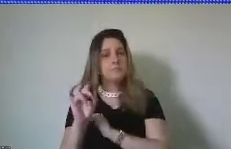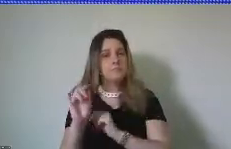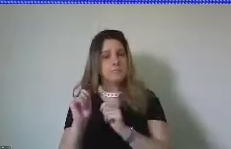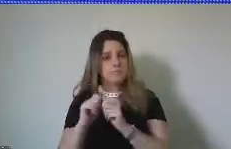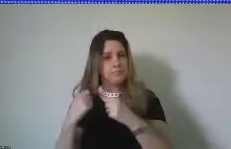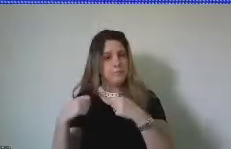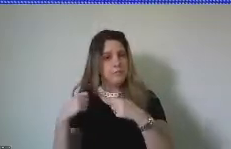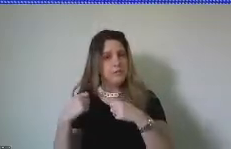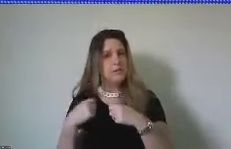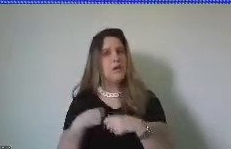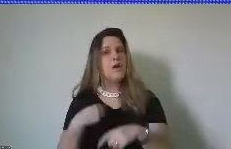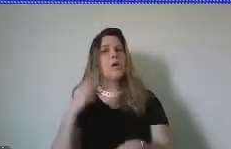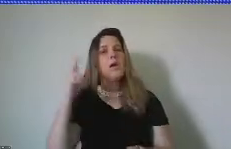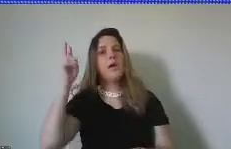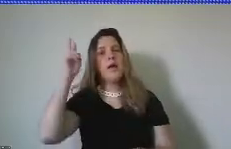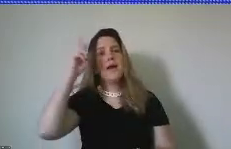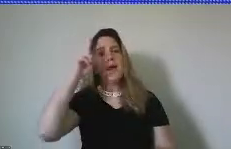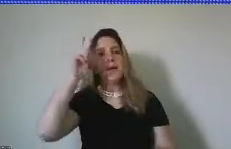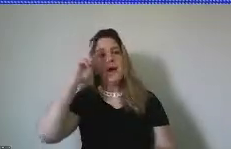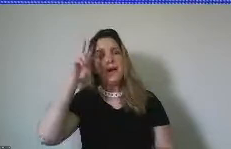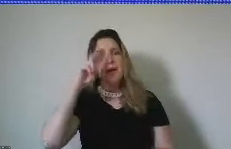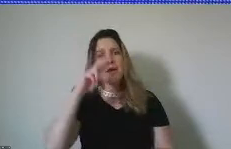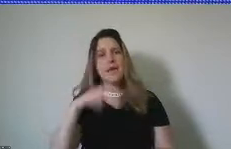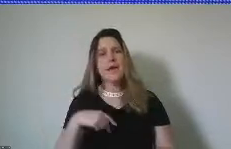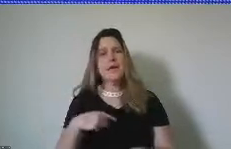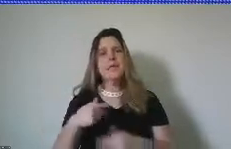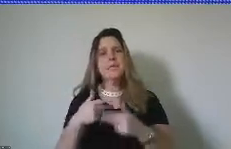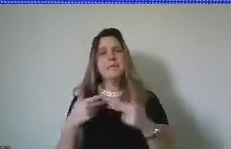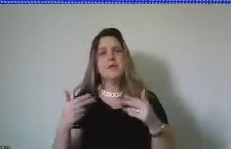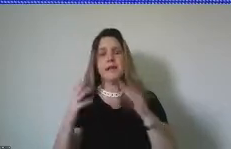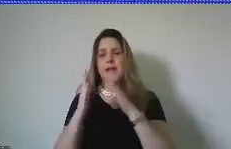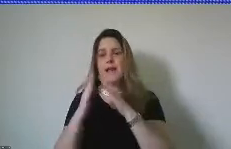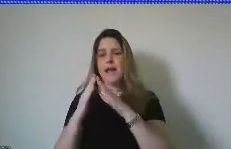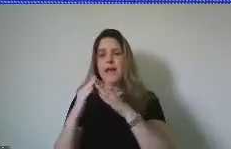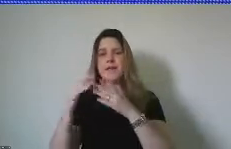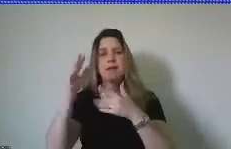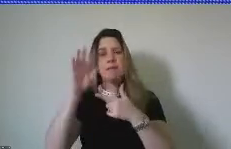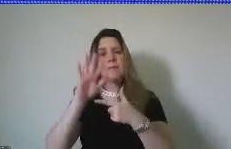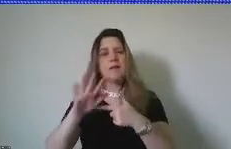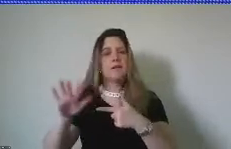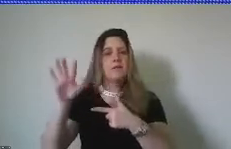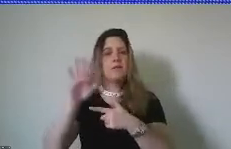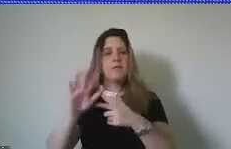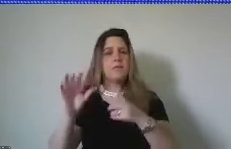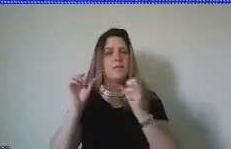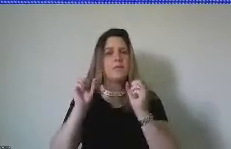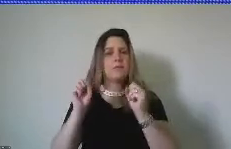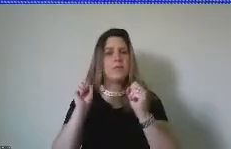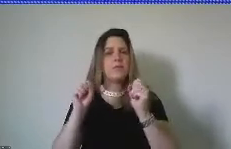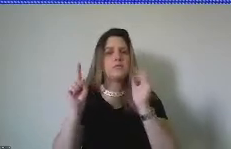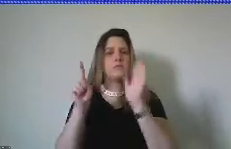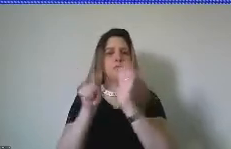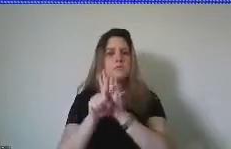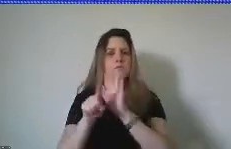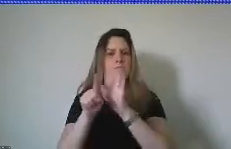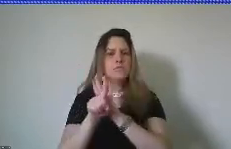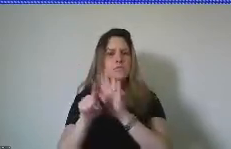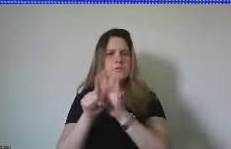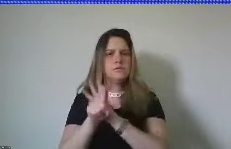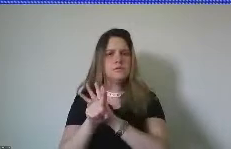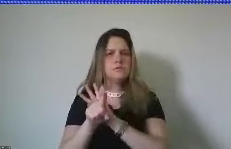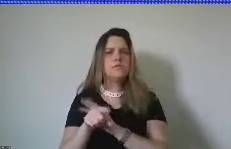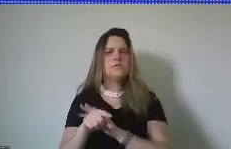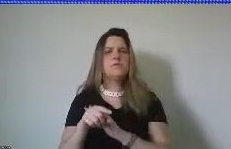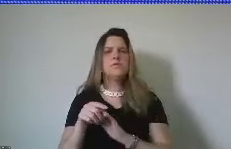lembrando ao pessoal que está acompanhando de casa pela plataforma oficial do evento você pode fazer perguntas pelo botão que o e-mail pelo